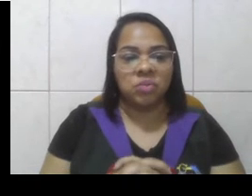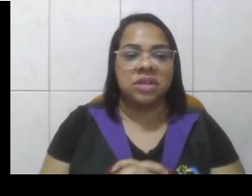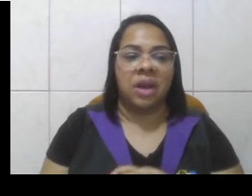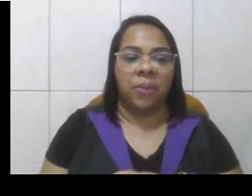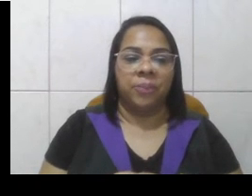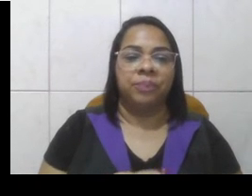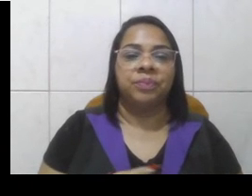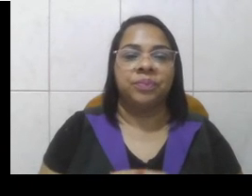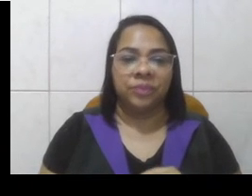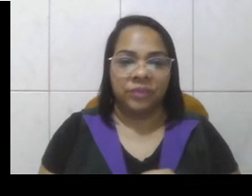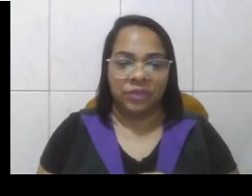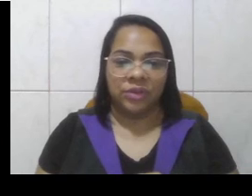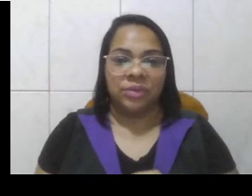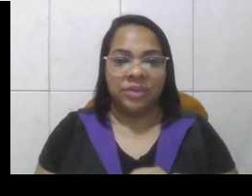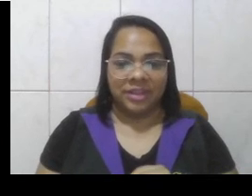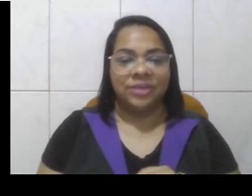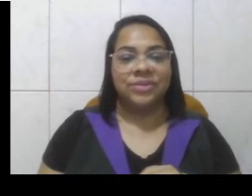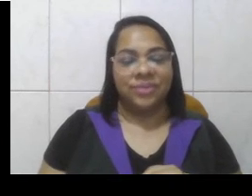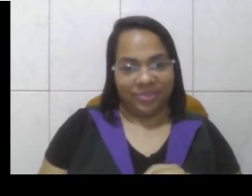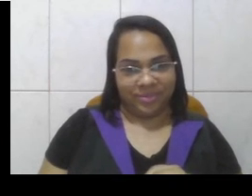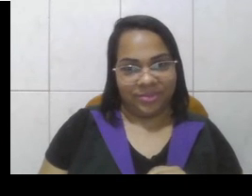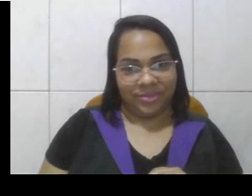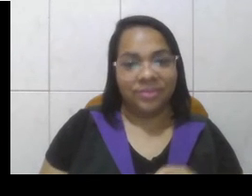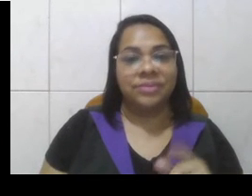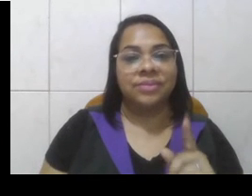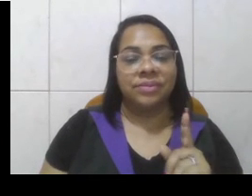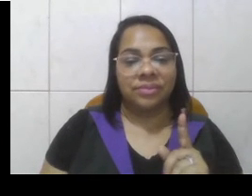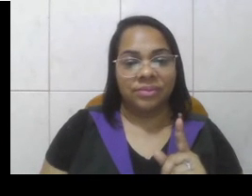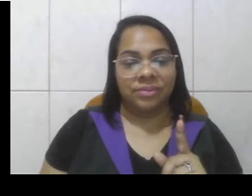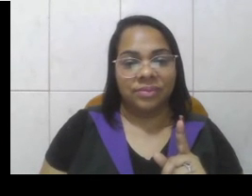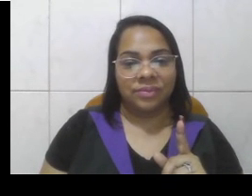diferente, música. Para substituir um nome,